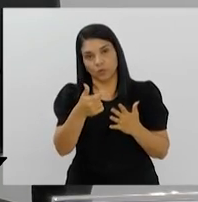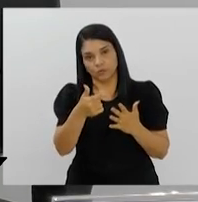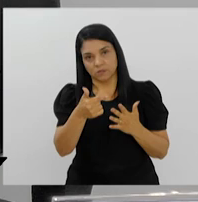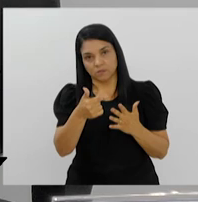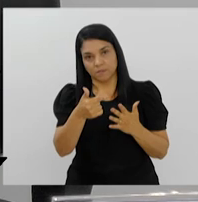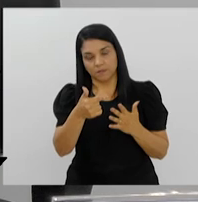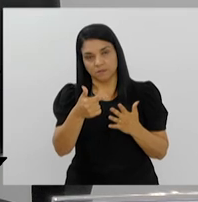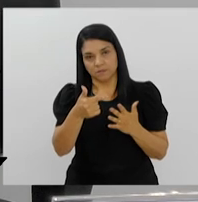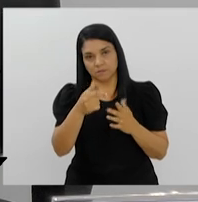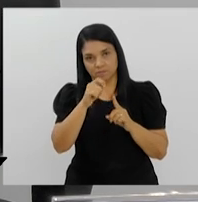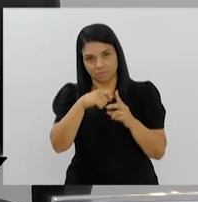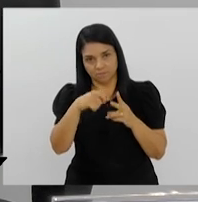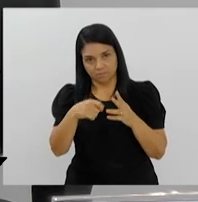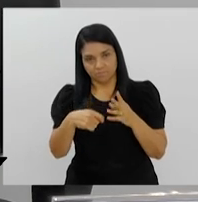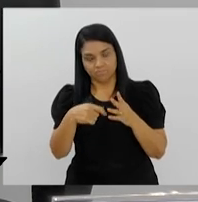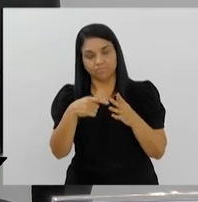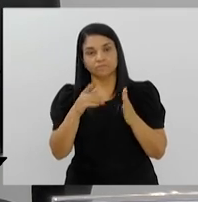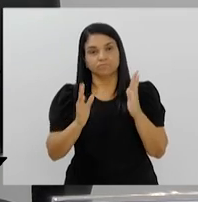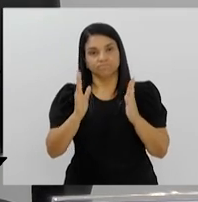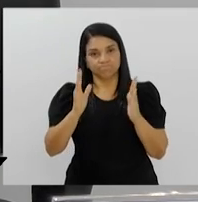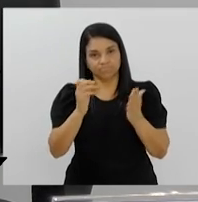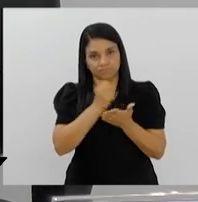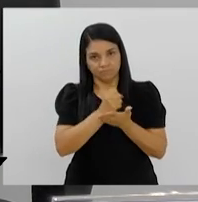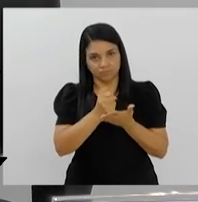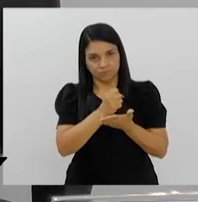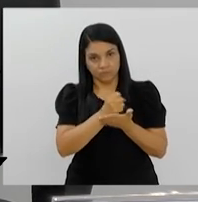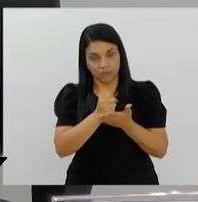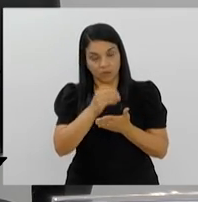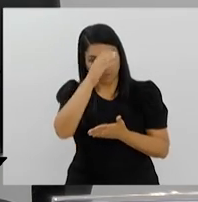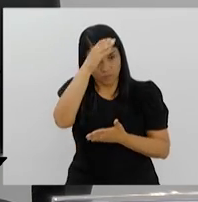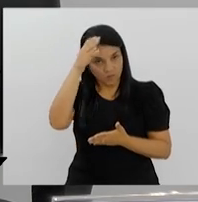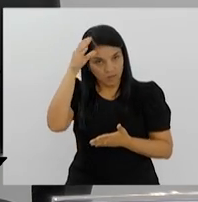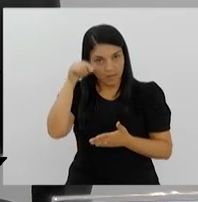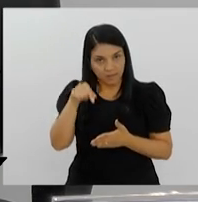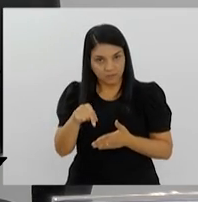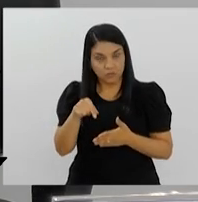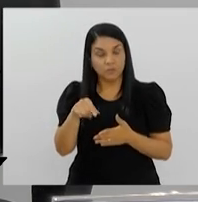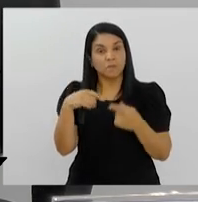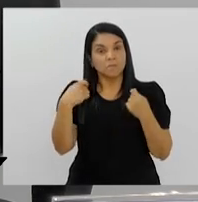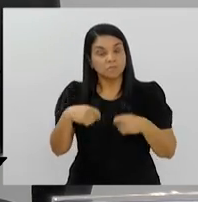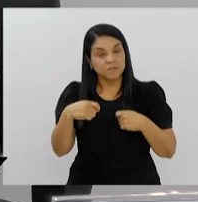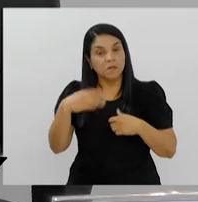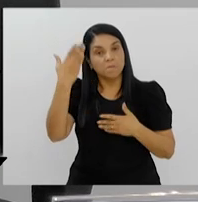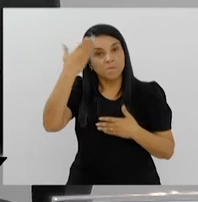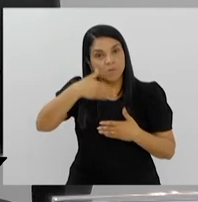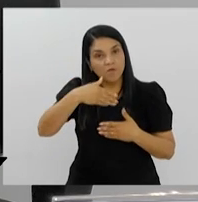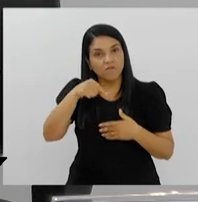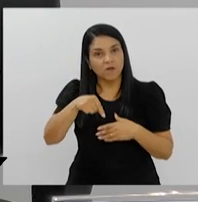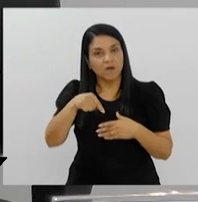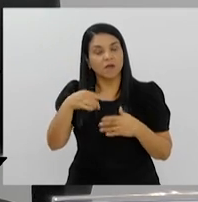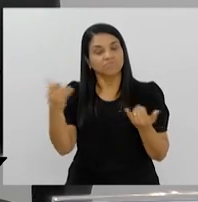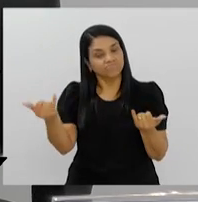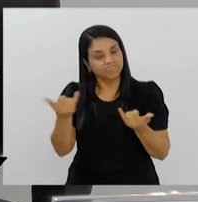de vigência do contrato desde que o consumidor seja comprovadamente